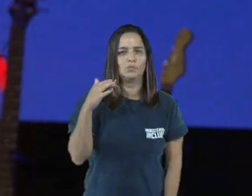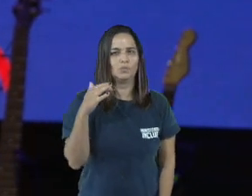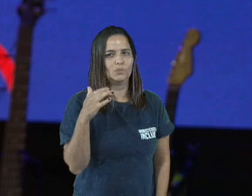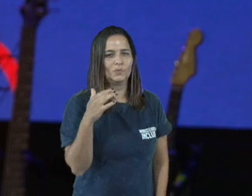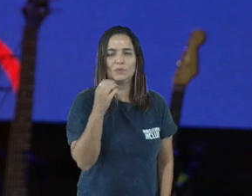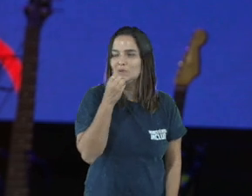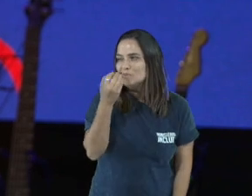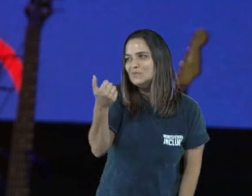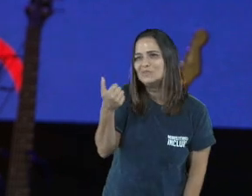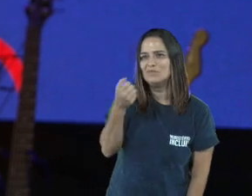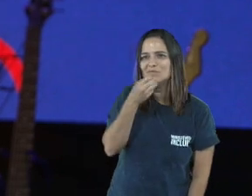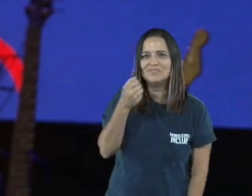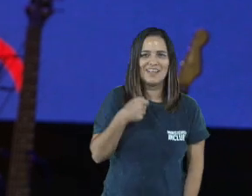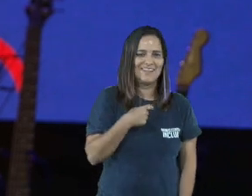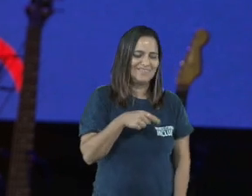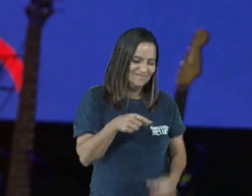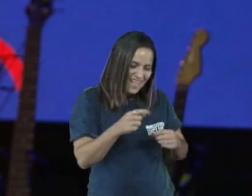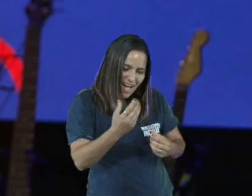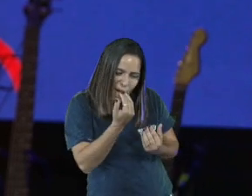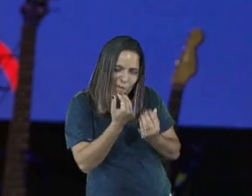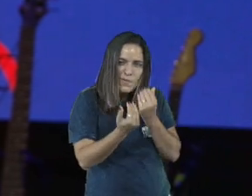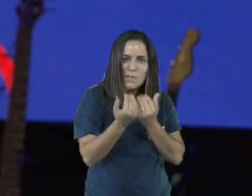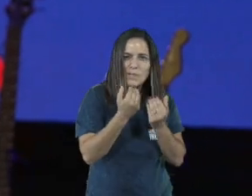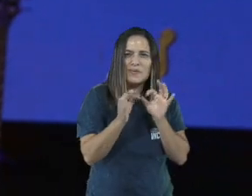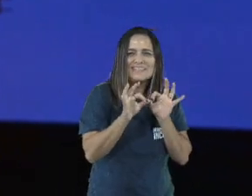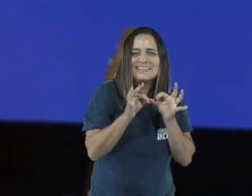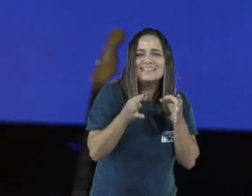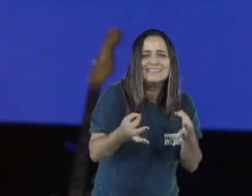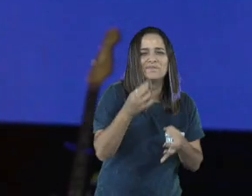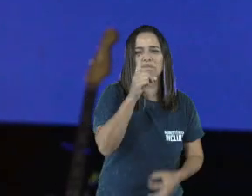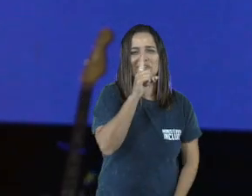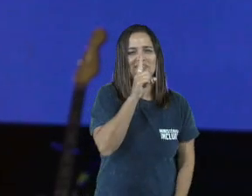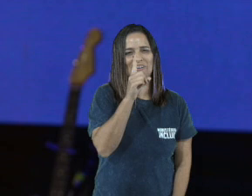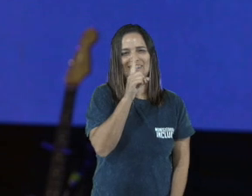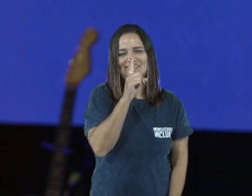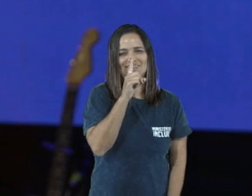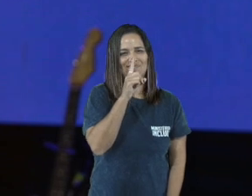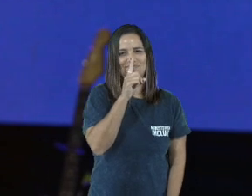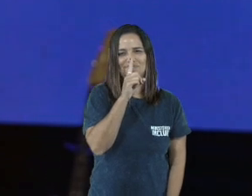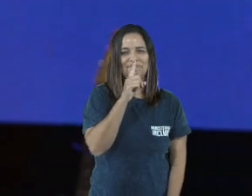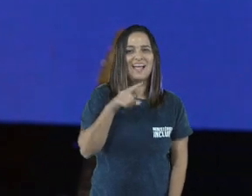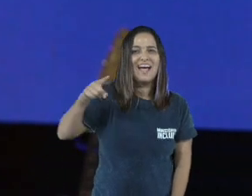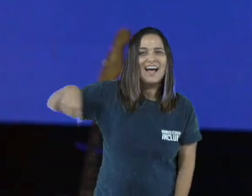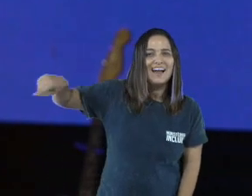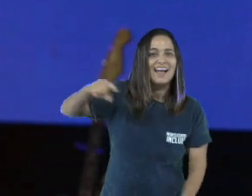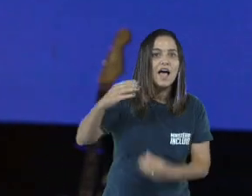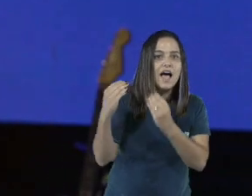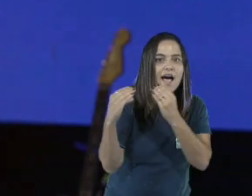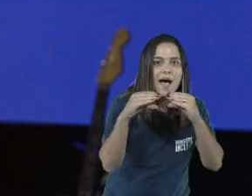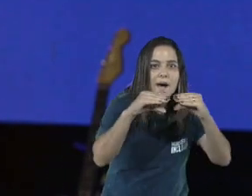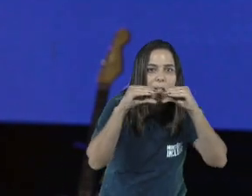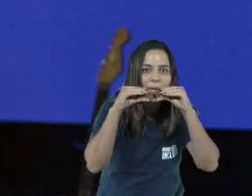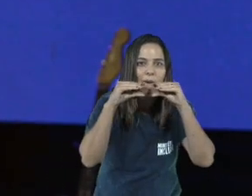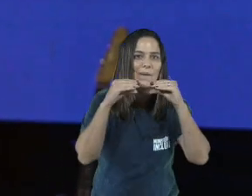eram era um hambúrguer raiz aquele feito com minhoca e a gente já sentindo o cheiro doido para